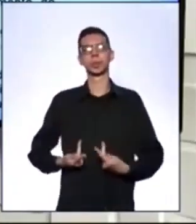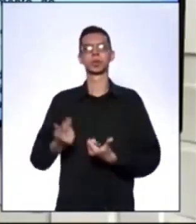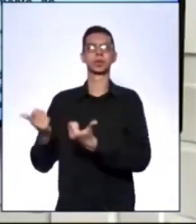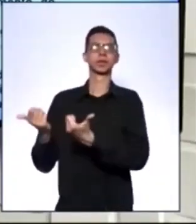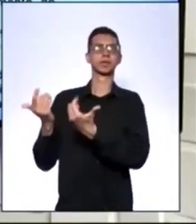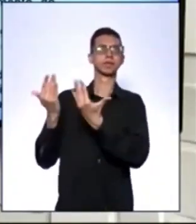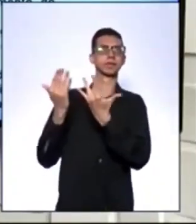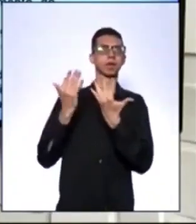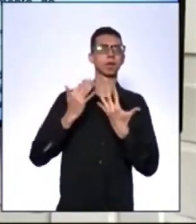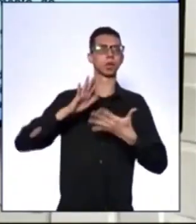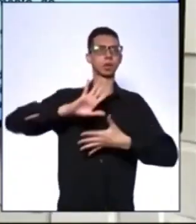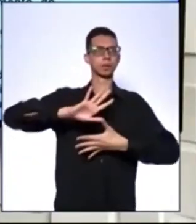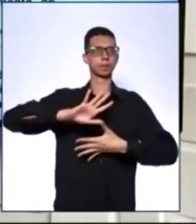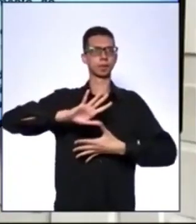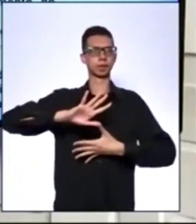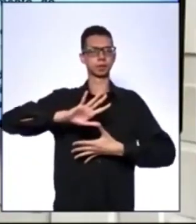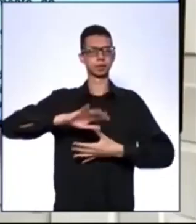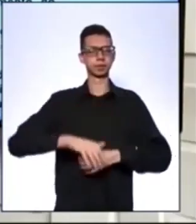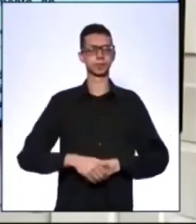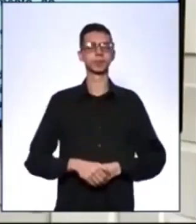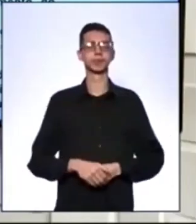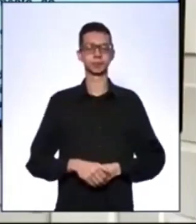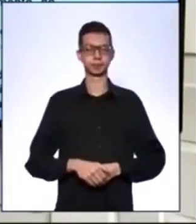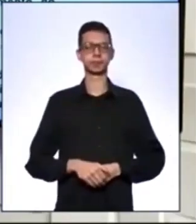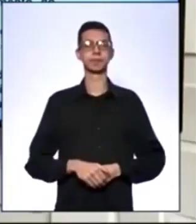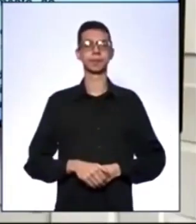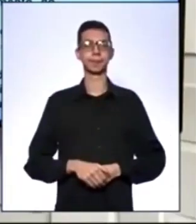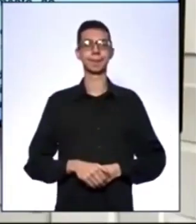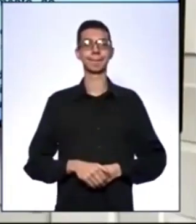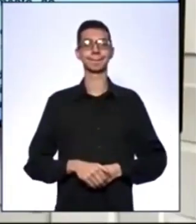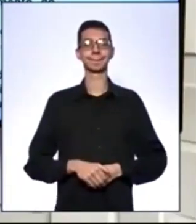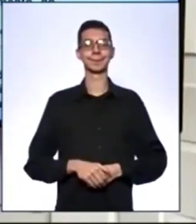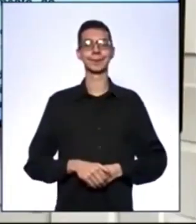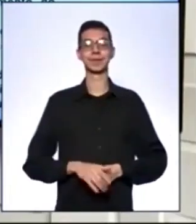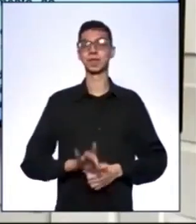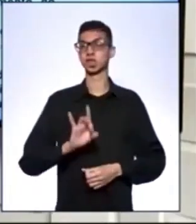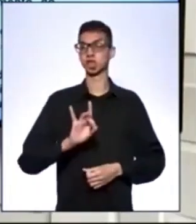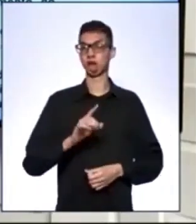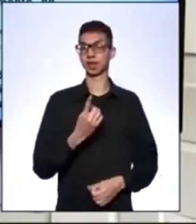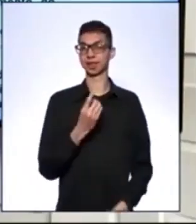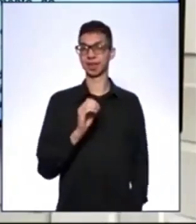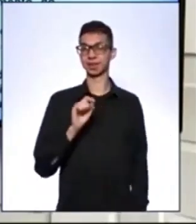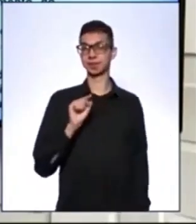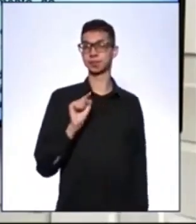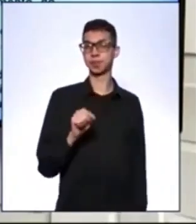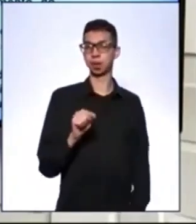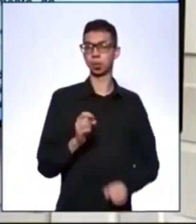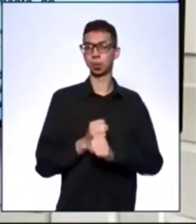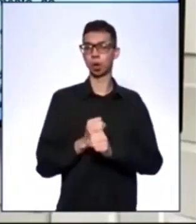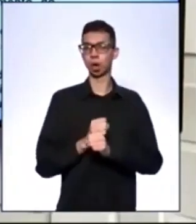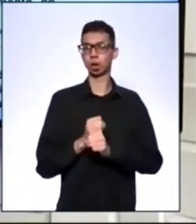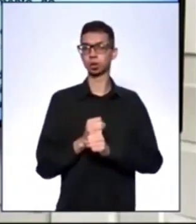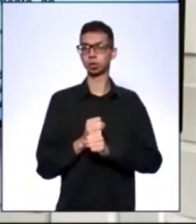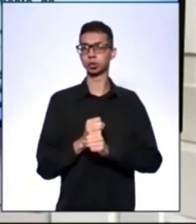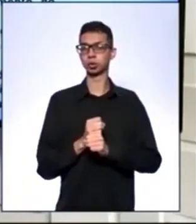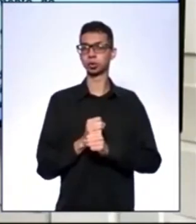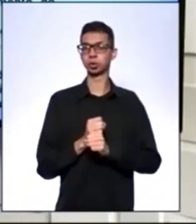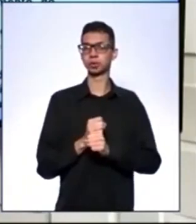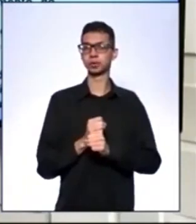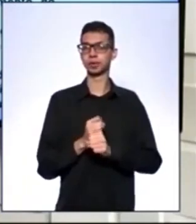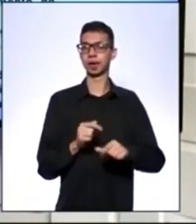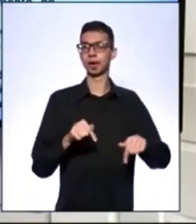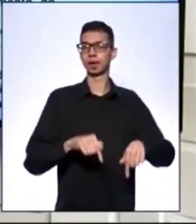aqui. Ele não pode ter chegado só há 10 mil anos, talvez nem